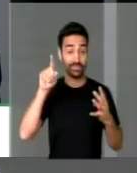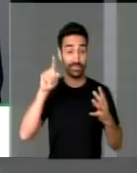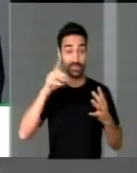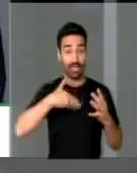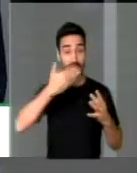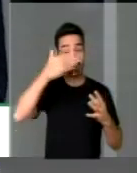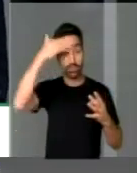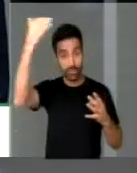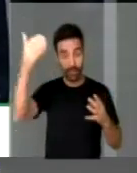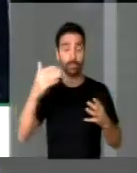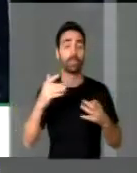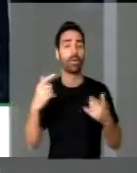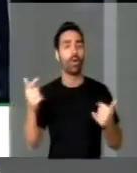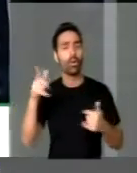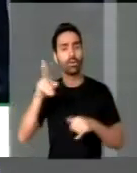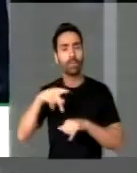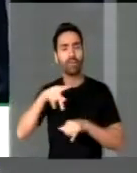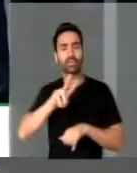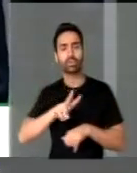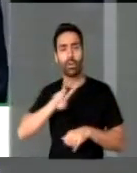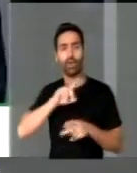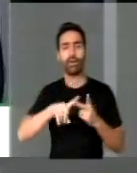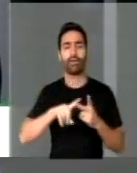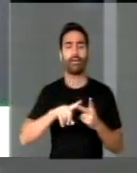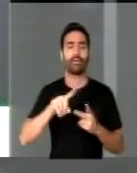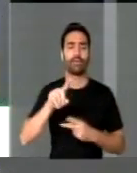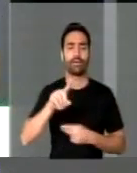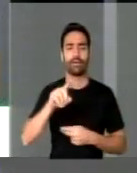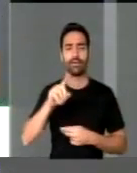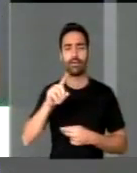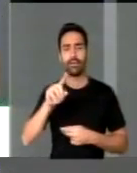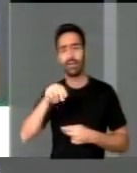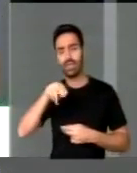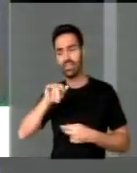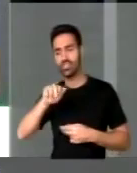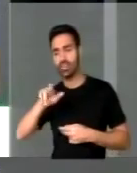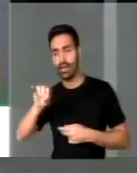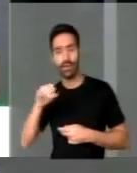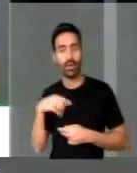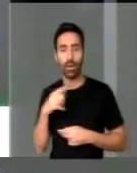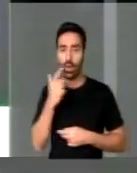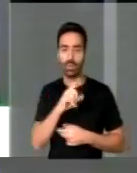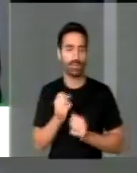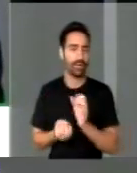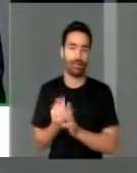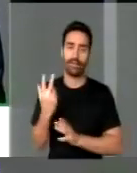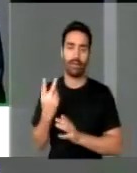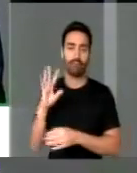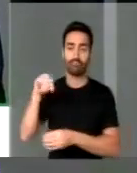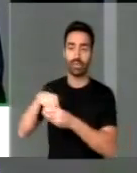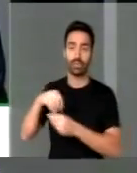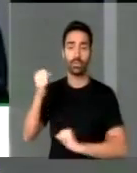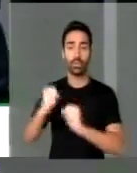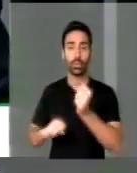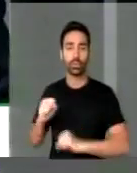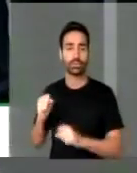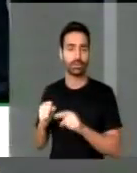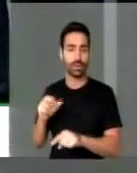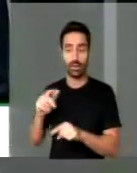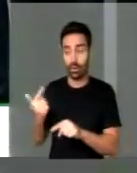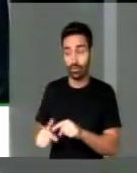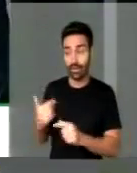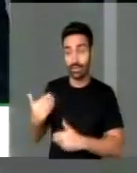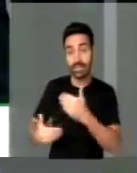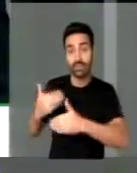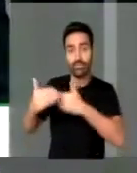como a Venezuela, Nigéria, Angola e o Iêmen, têm dificuldades para implantar nas suas indústrias, não são suficientemente